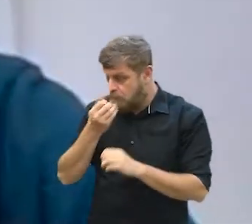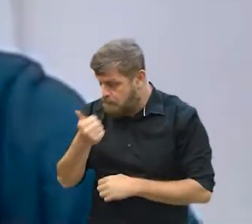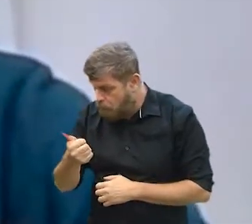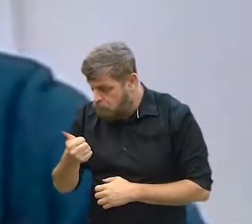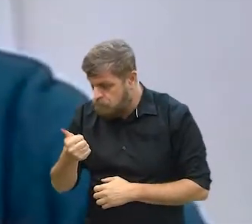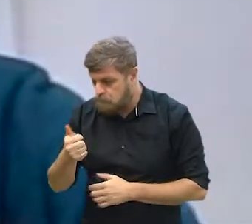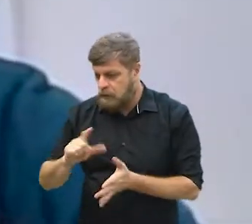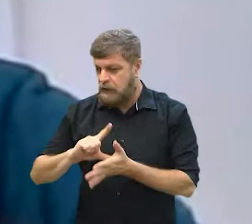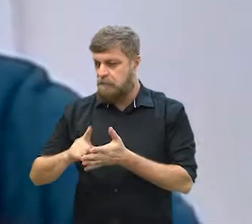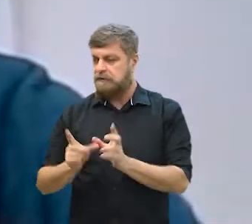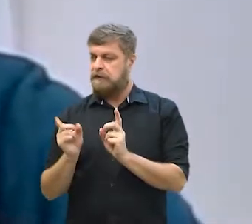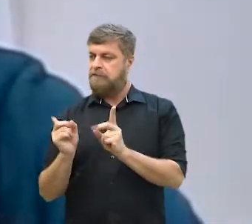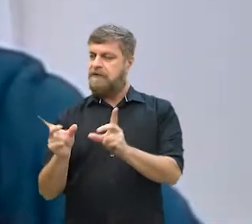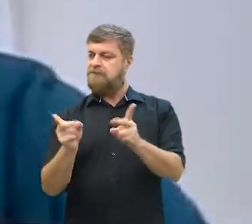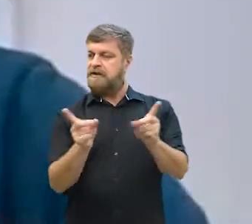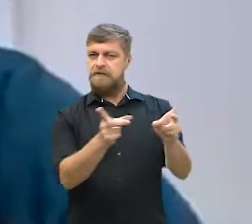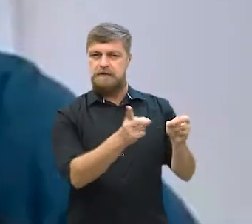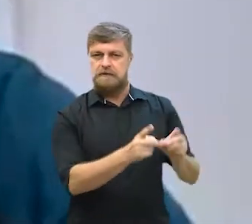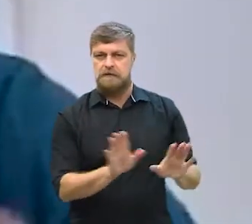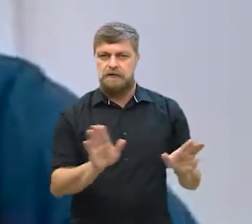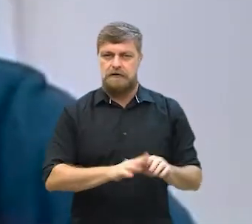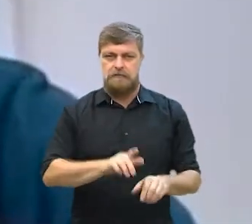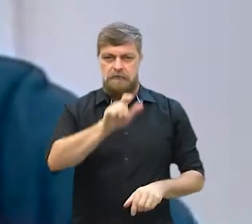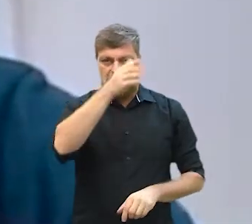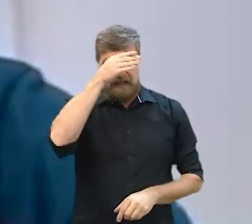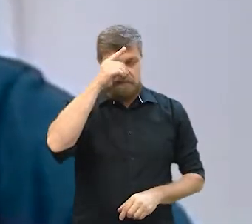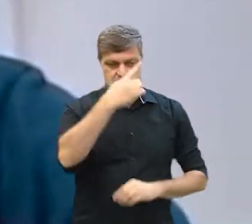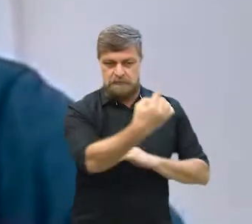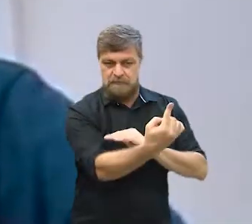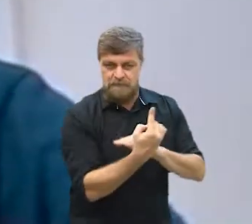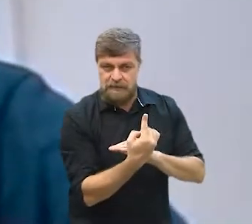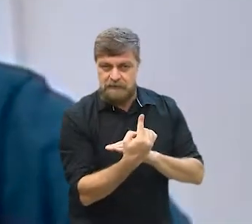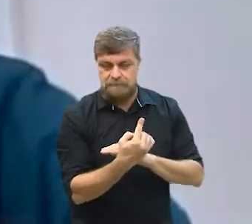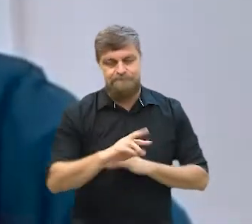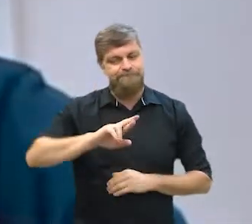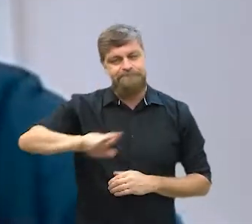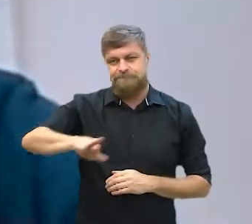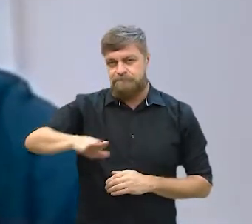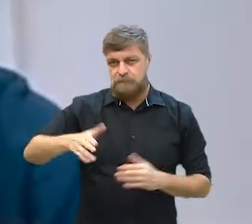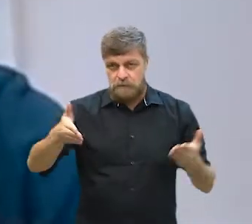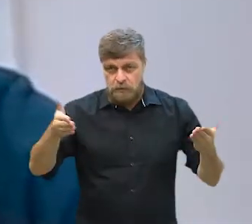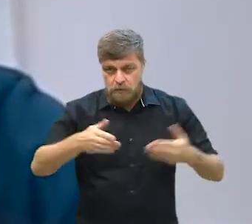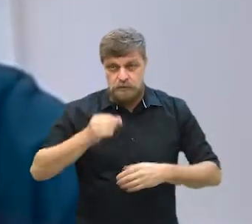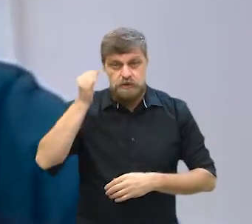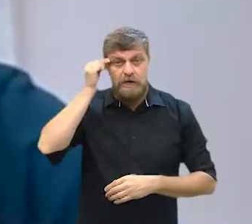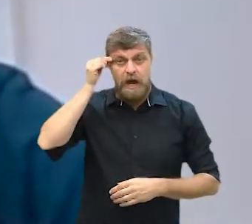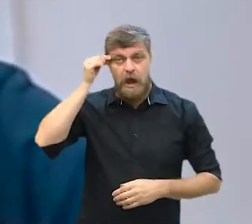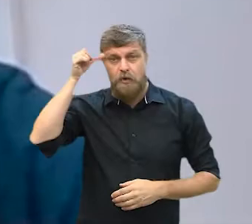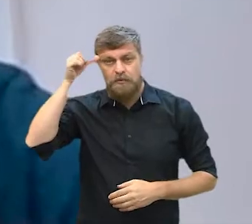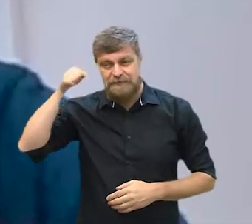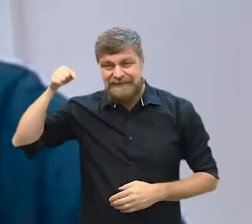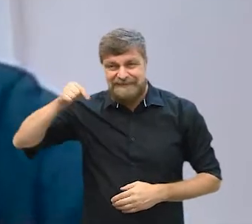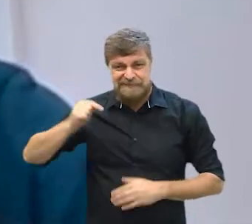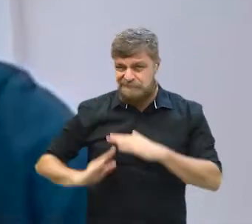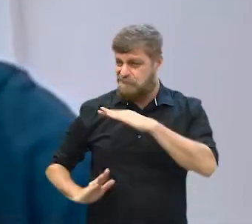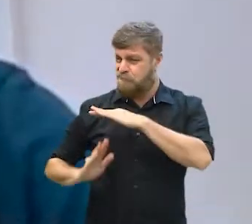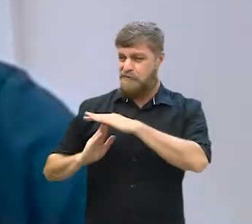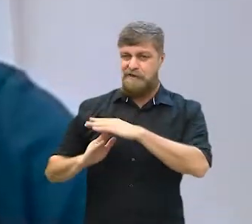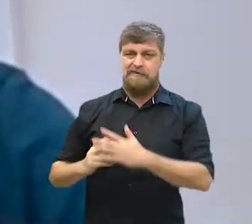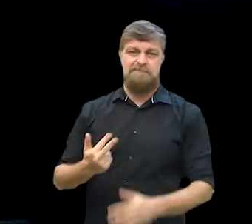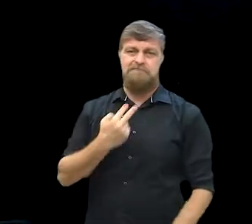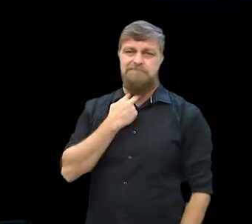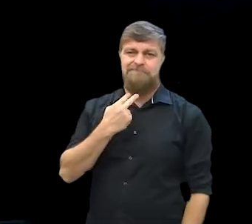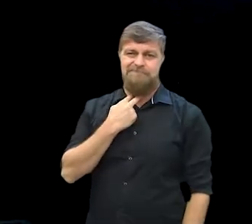produto bom, né, e jogar ele no mercado para os clientes o consumirem. Hoje em dia, a gente tem uma cultura que só isso não